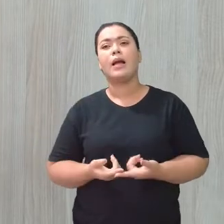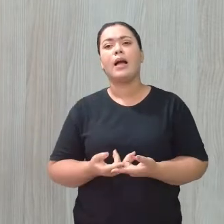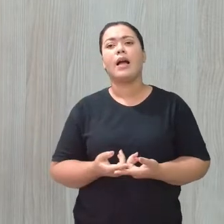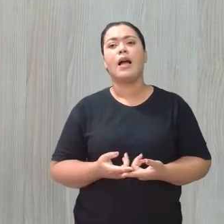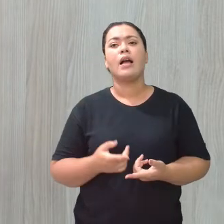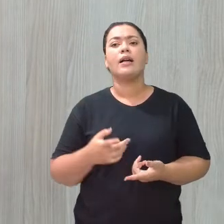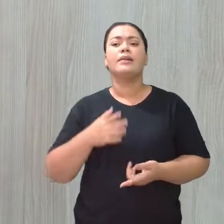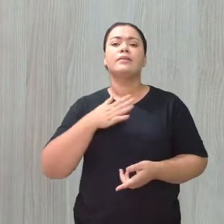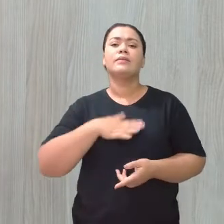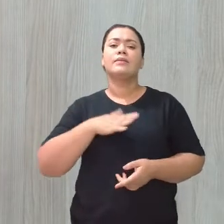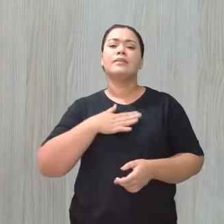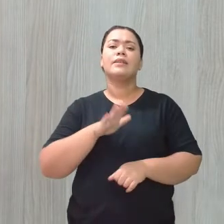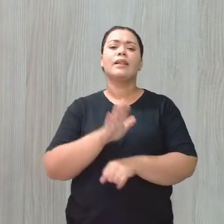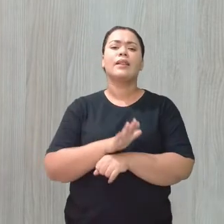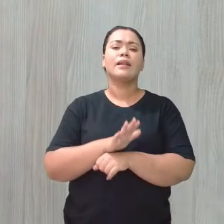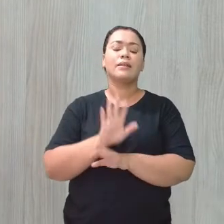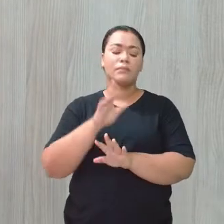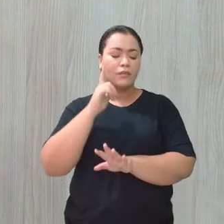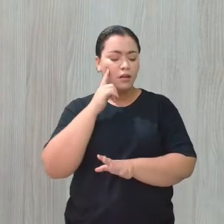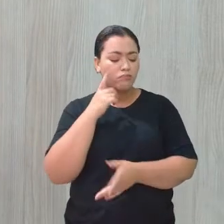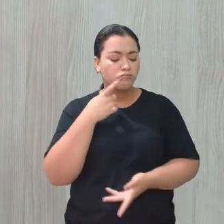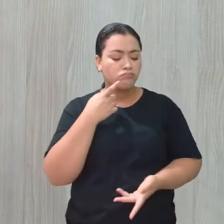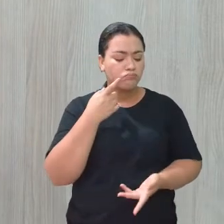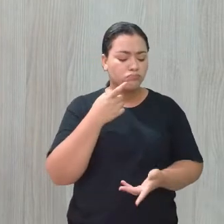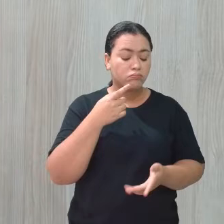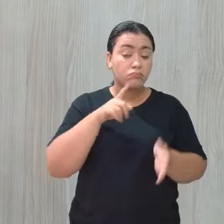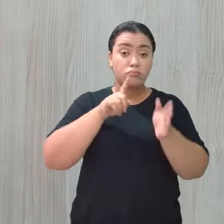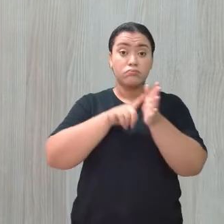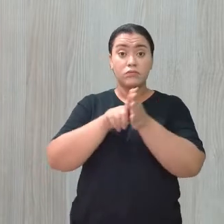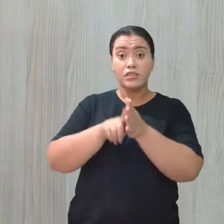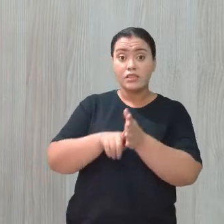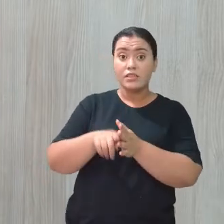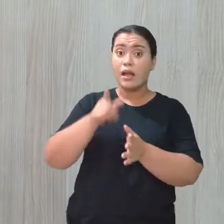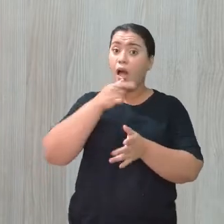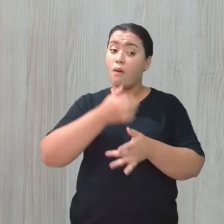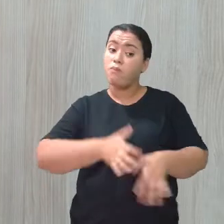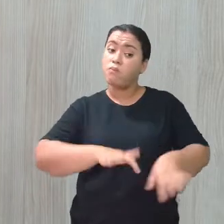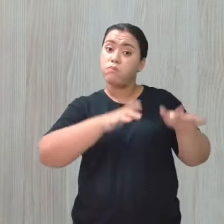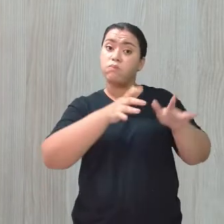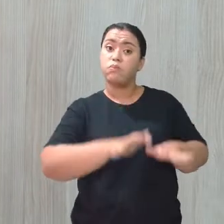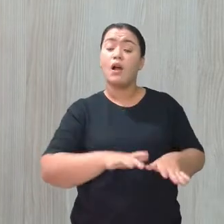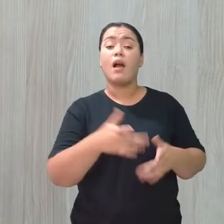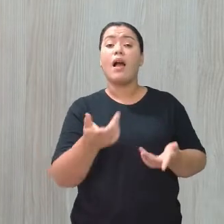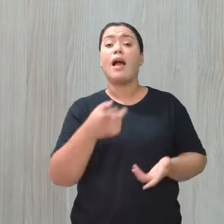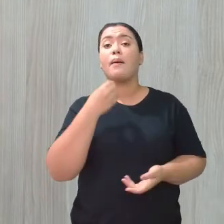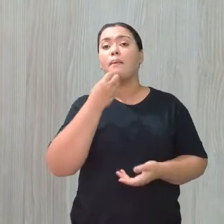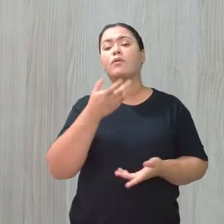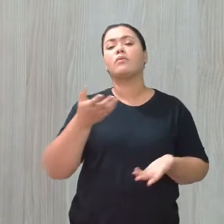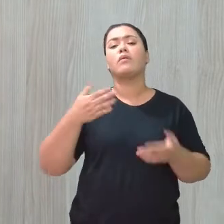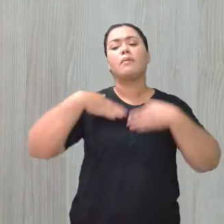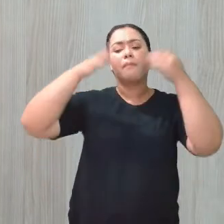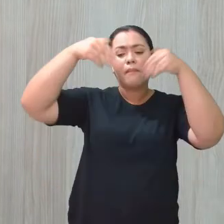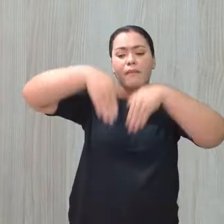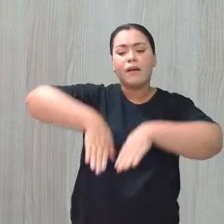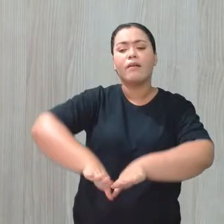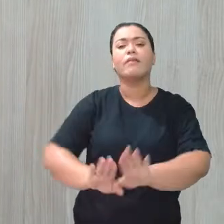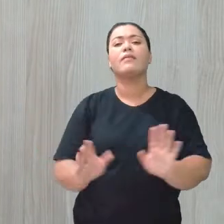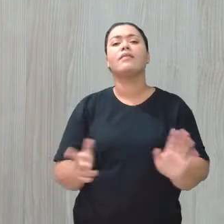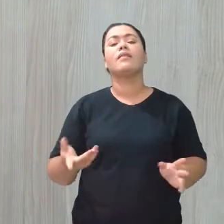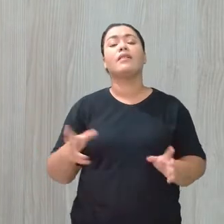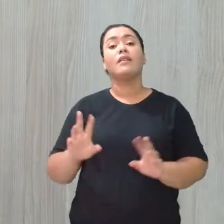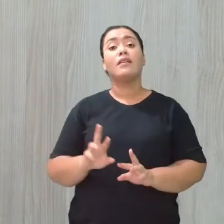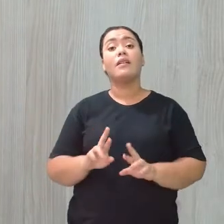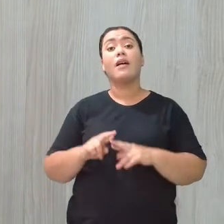à tarde, aí dá uma olhadinha antes na maré para ver se está legal, para tomar um banho, para reunir a família, não é? É